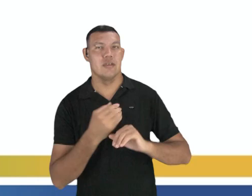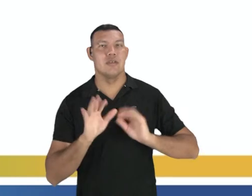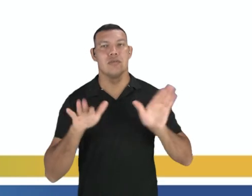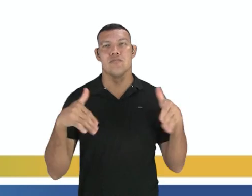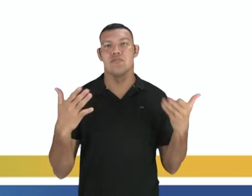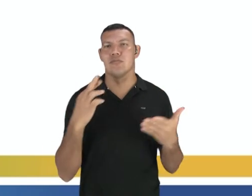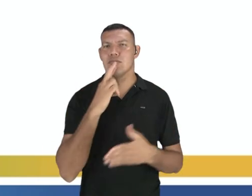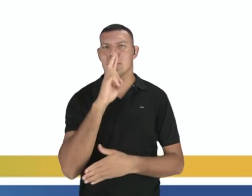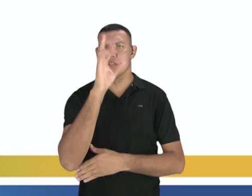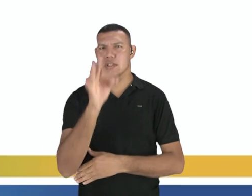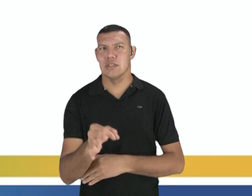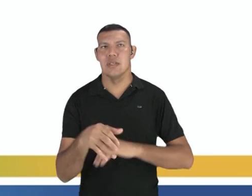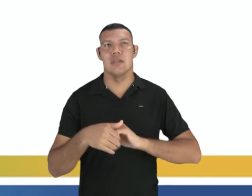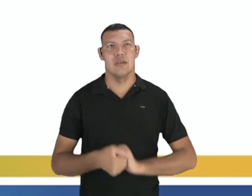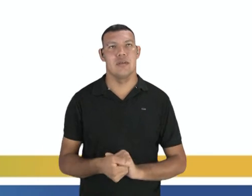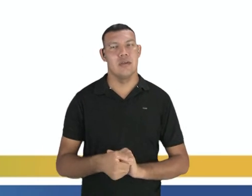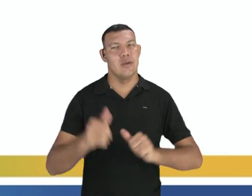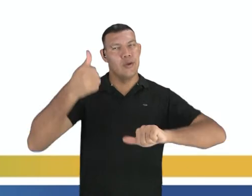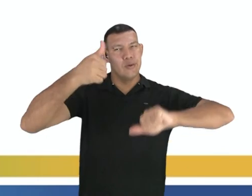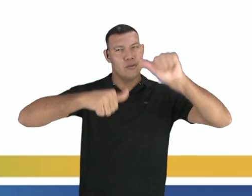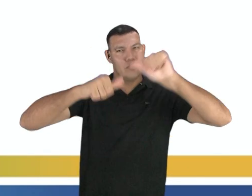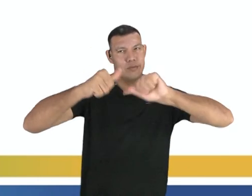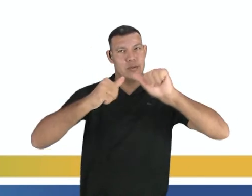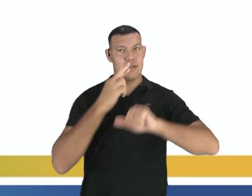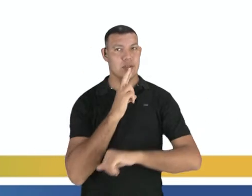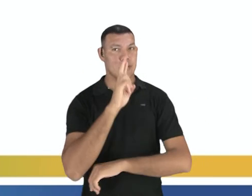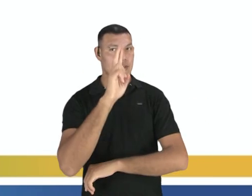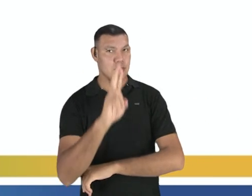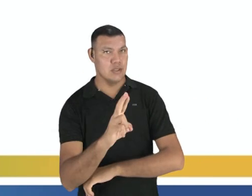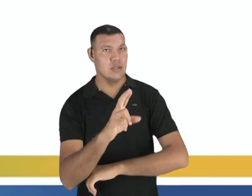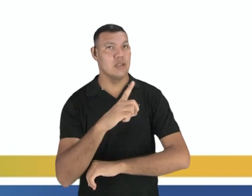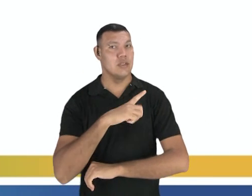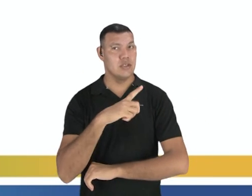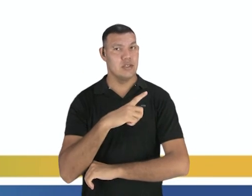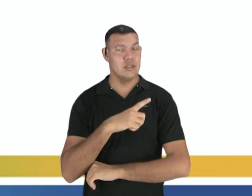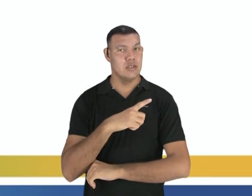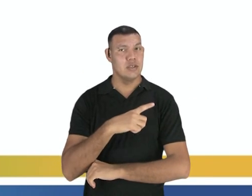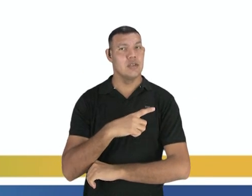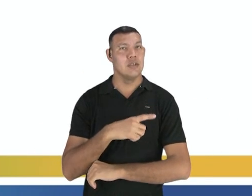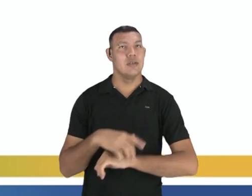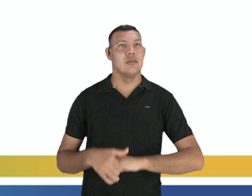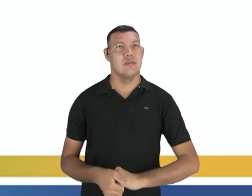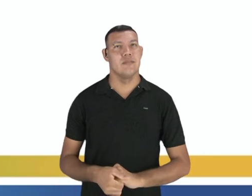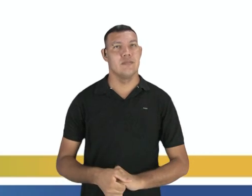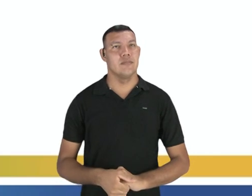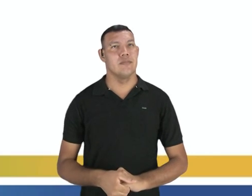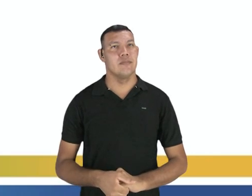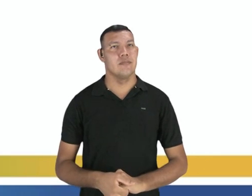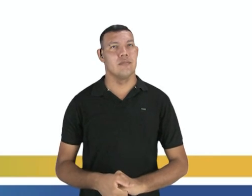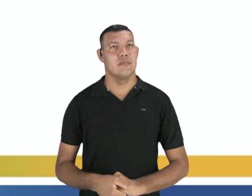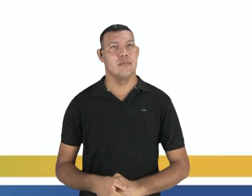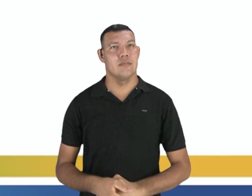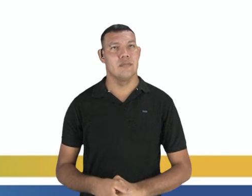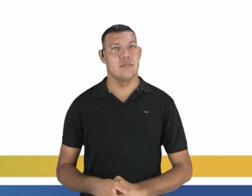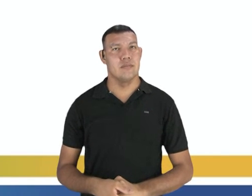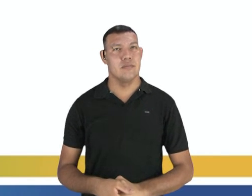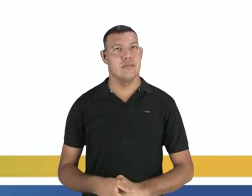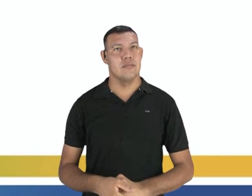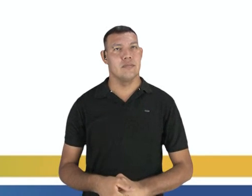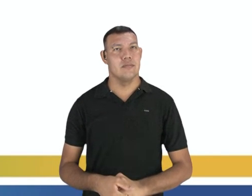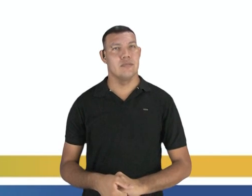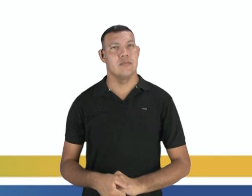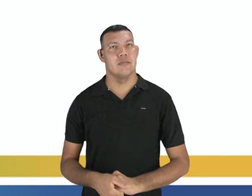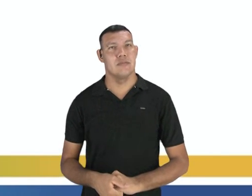alternativa correta? Bom, analisando as respostas, nós temos como alternativas, né, a letra